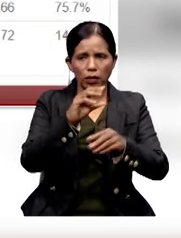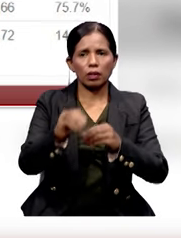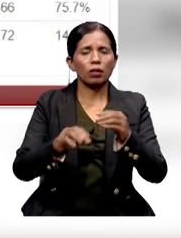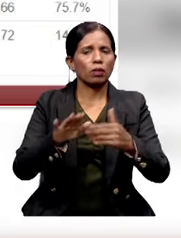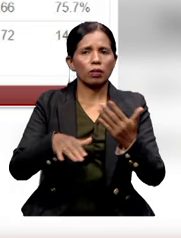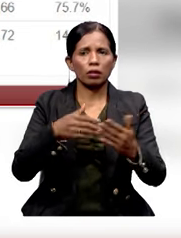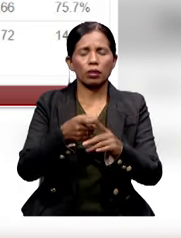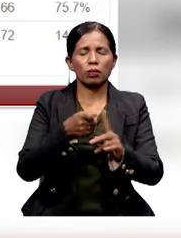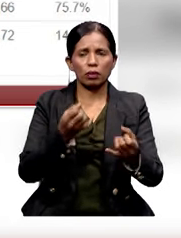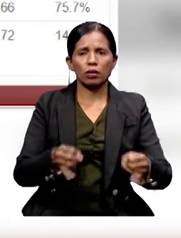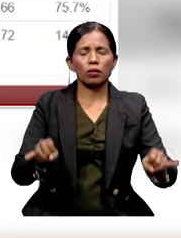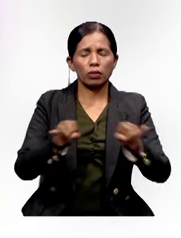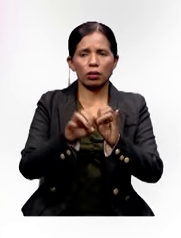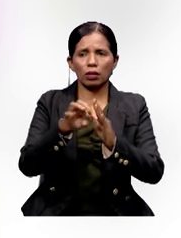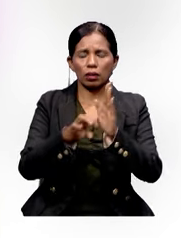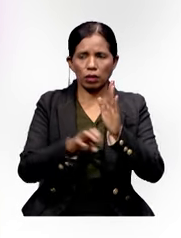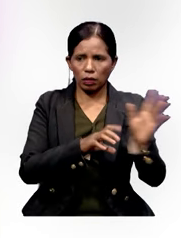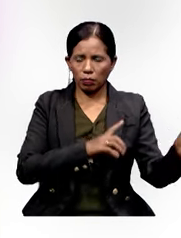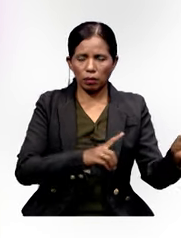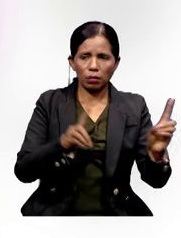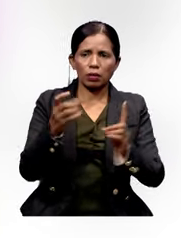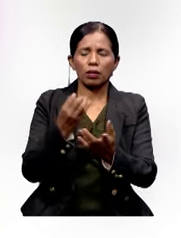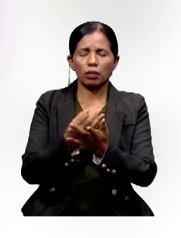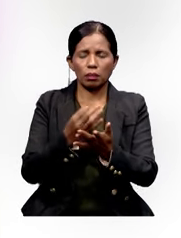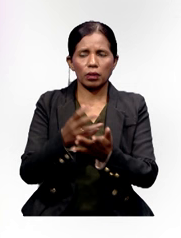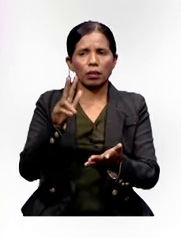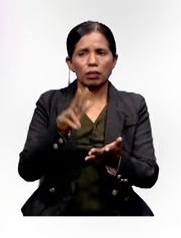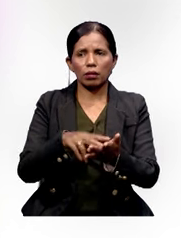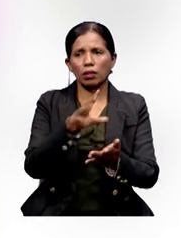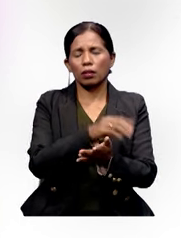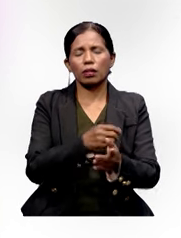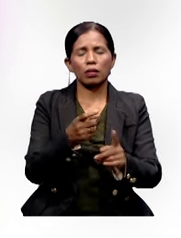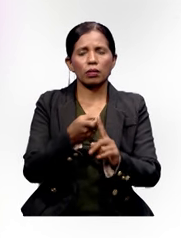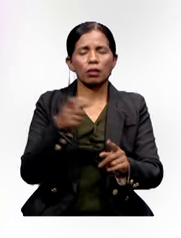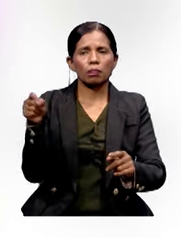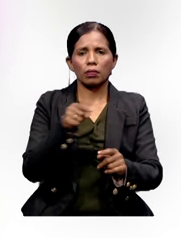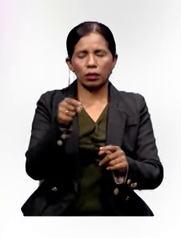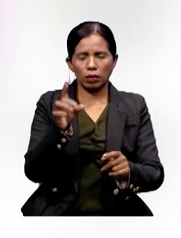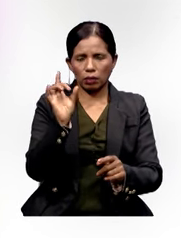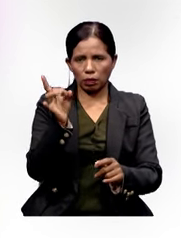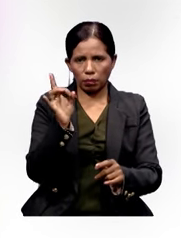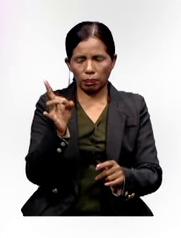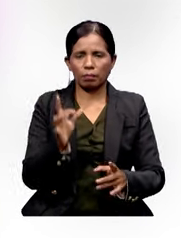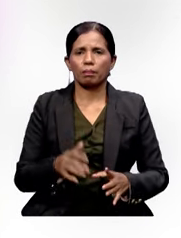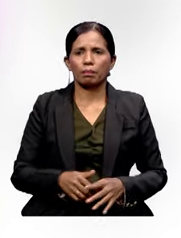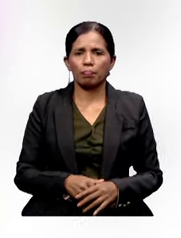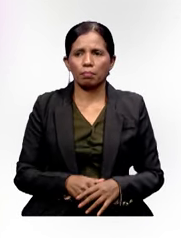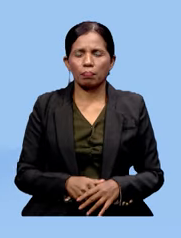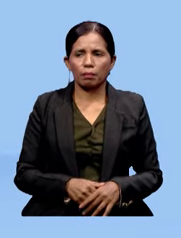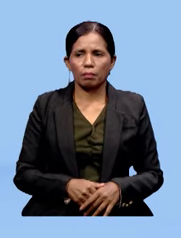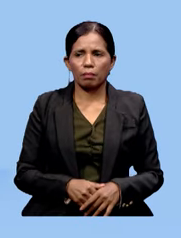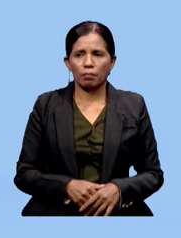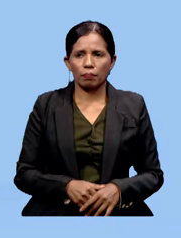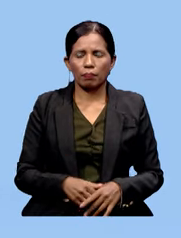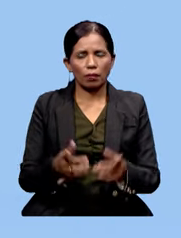maioria dos instituições no Estado implementa orçamento retificativo de 1% ou ao nulo. E a